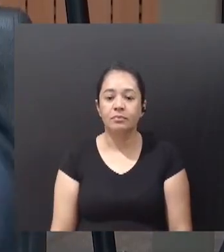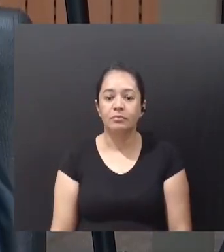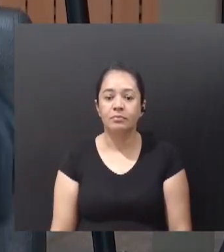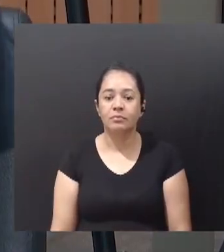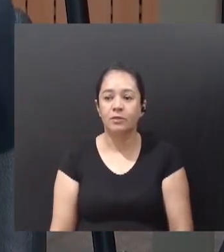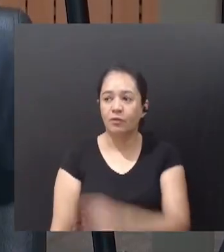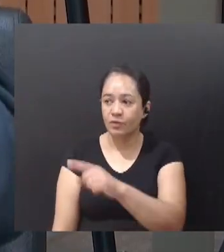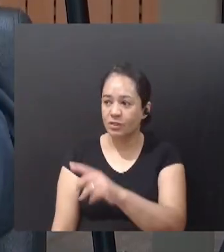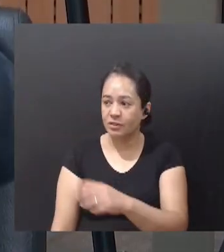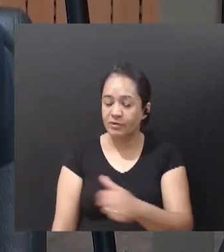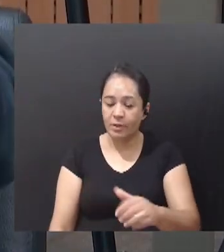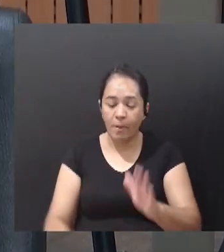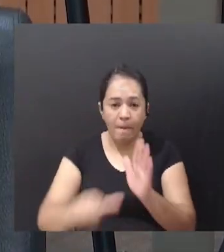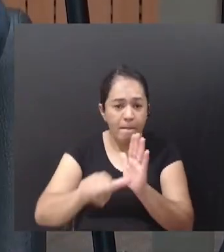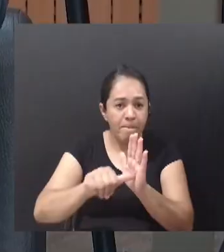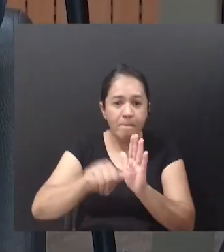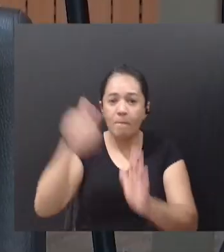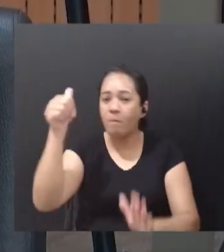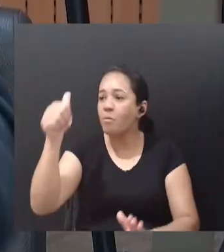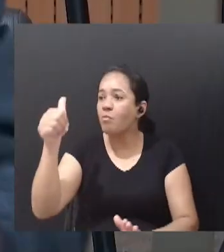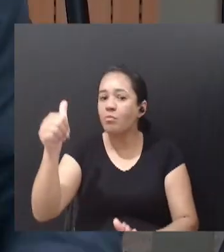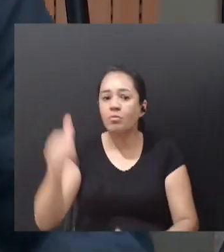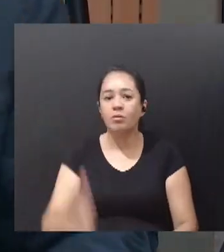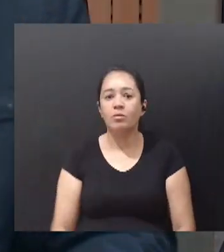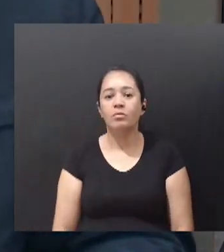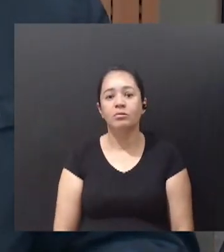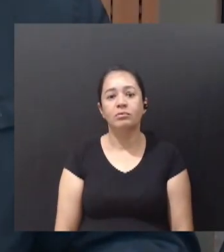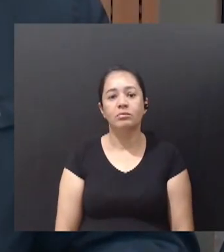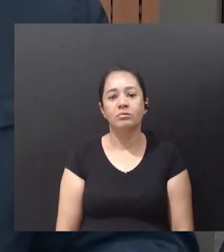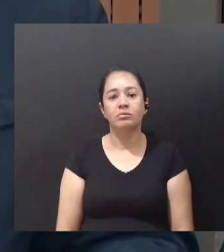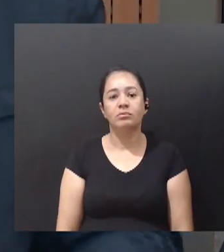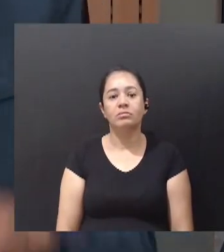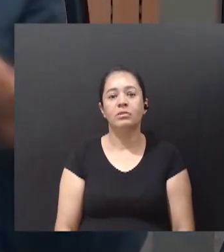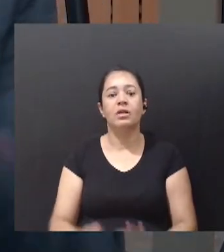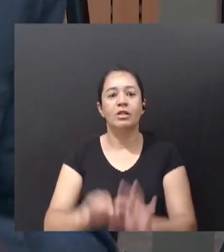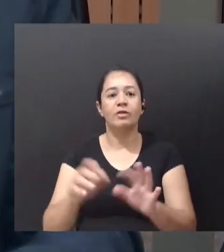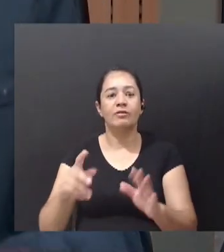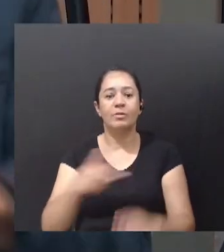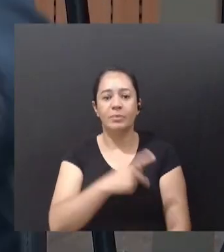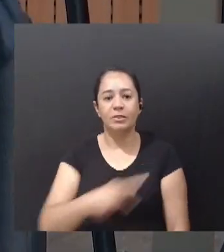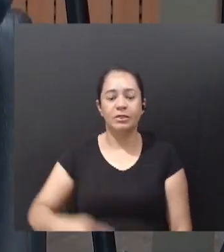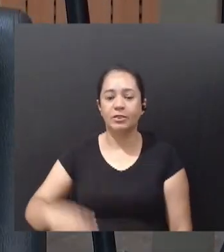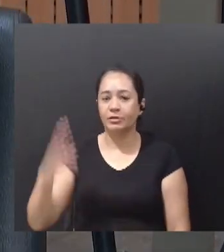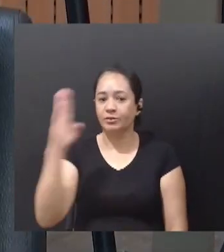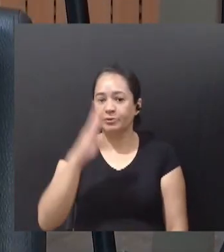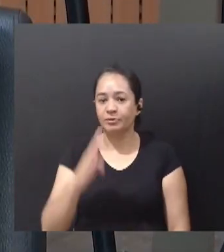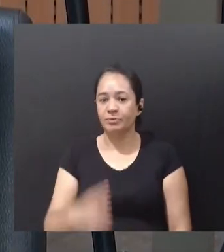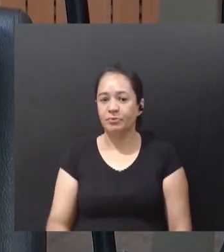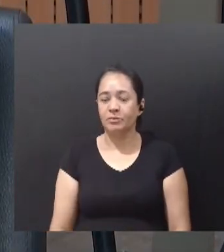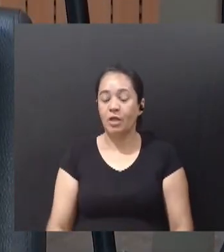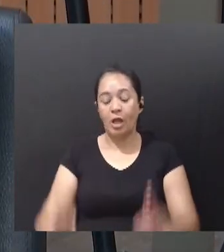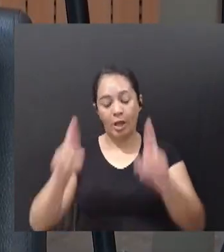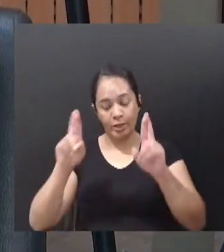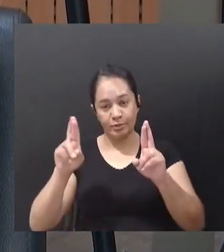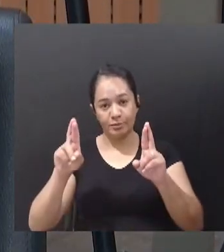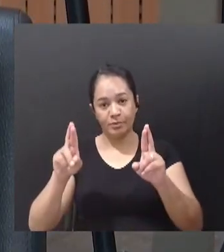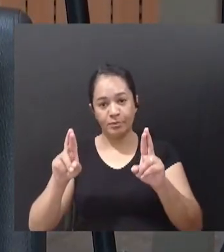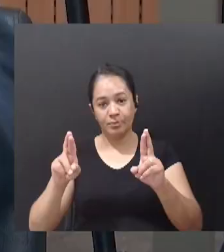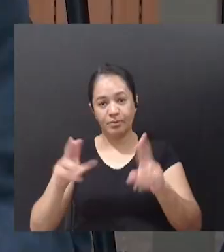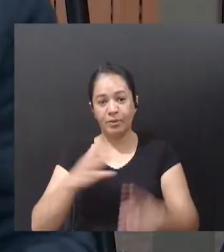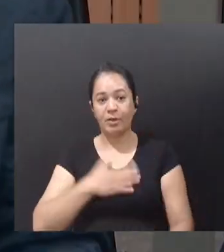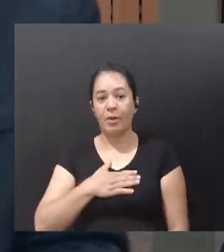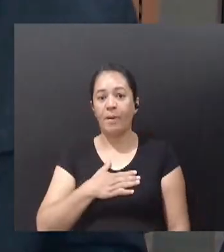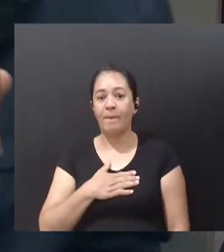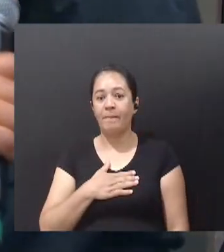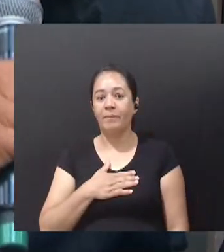primeiro Djonga livre presidente do Brasil. E é isso que eu espero. Ah, meu canal, Bombone, se você